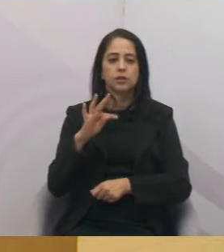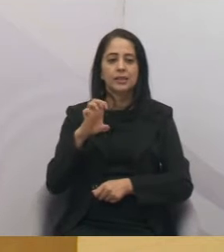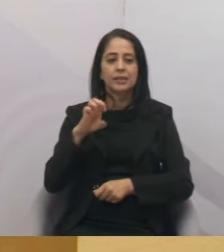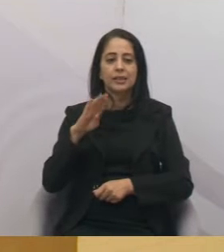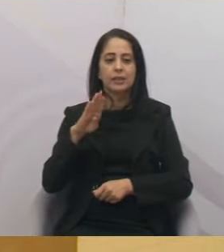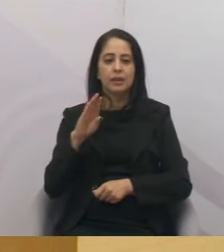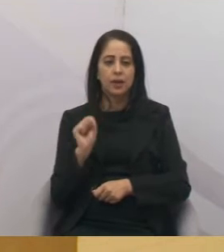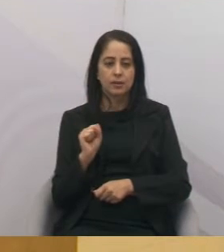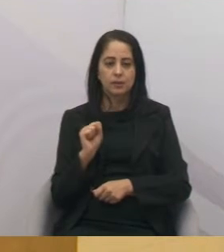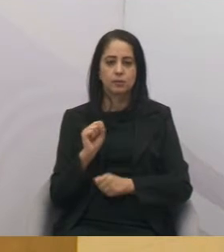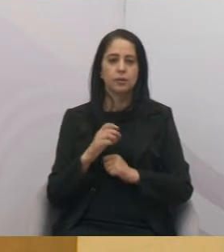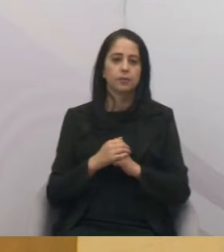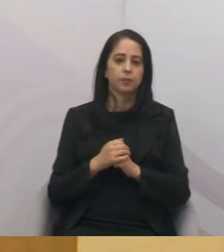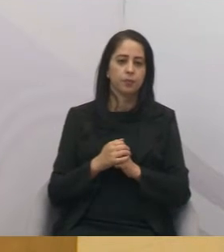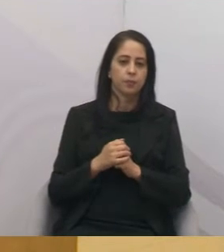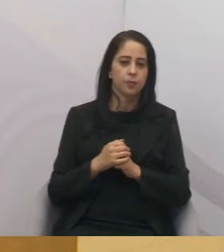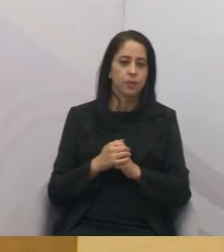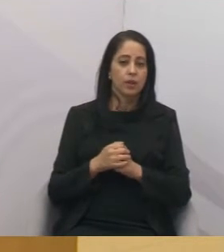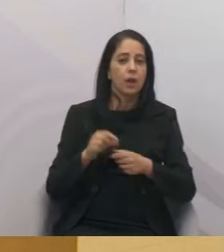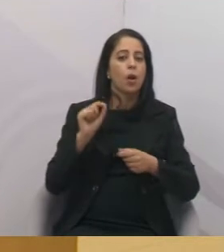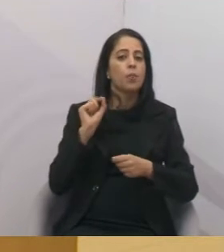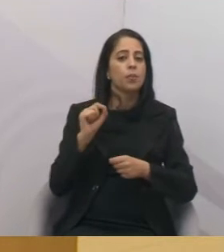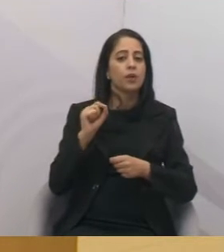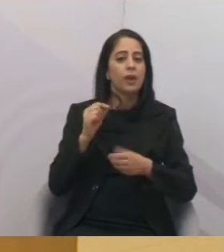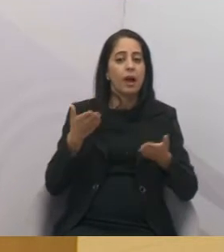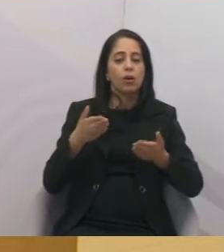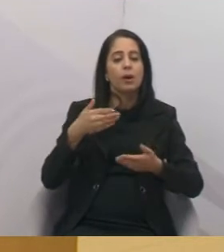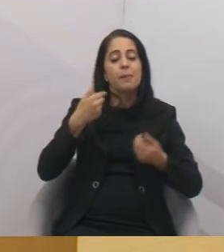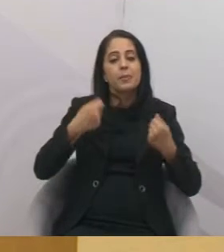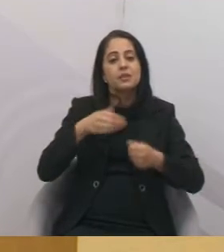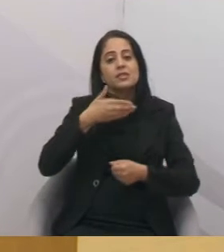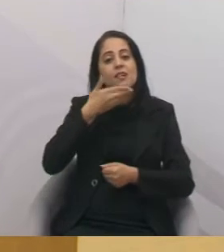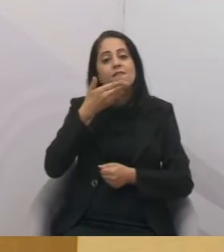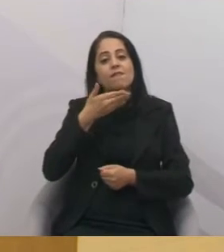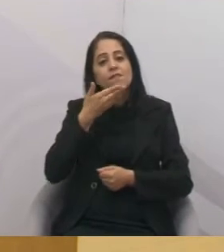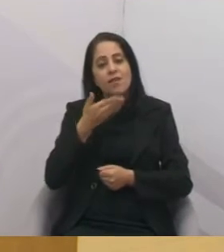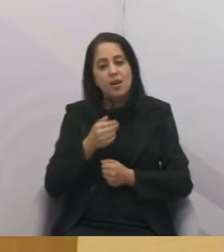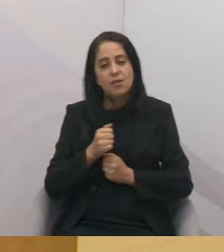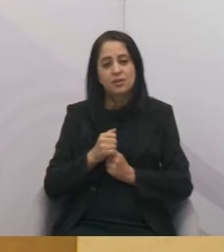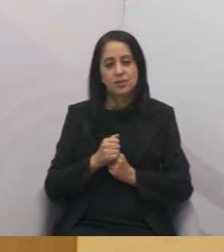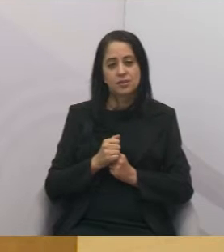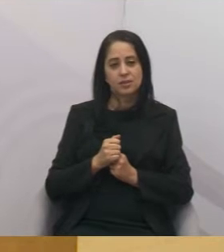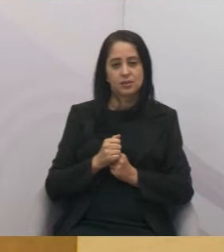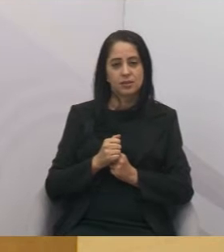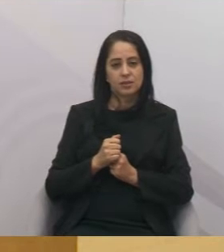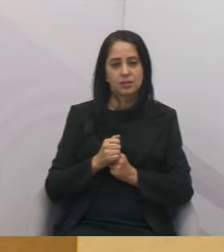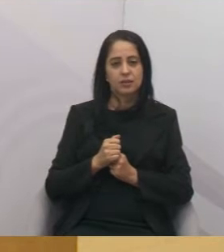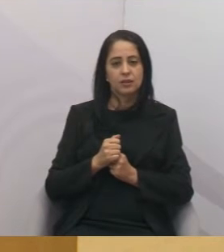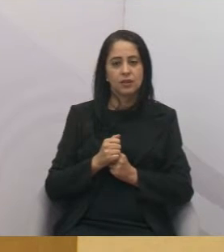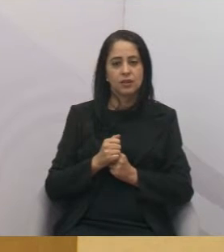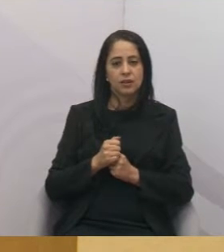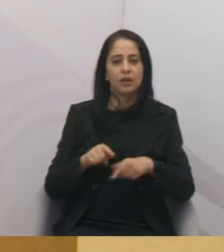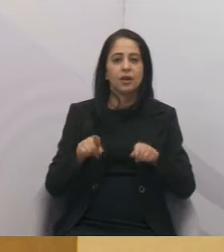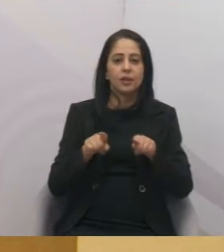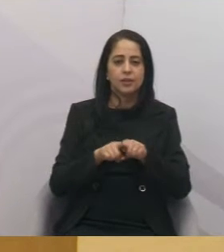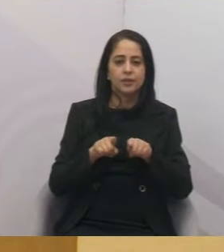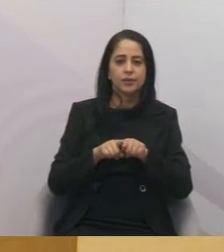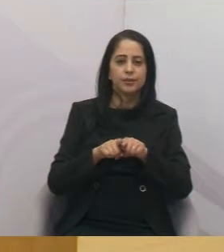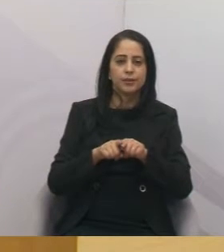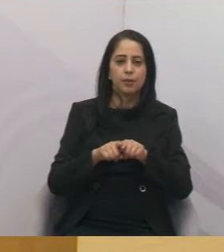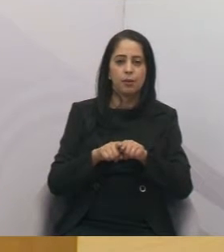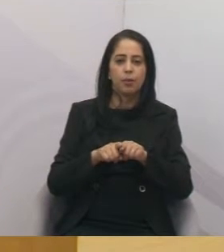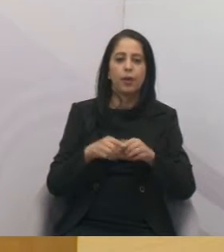interesse justamente para facilitar e também para acelerar um pouquinho mais